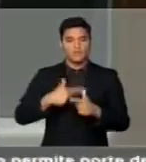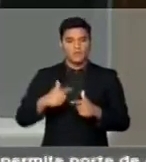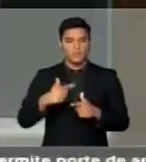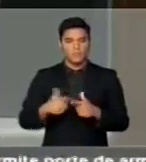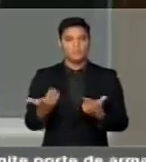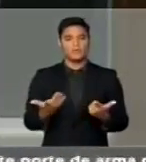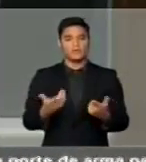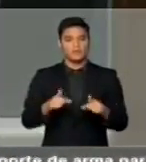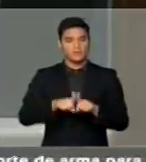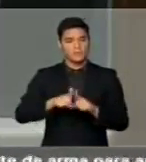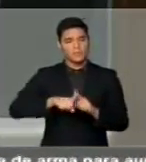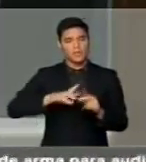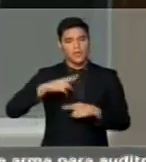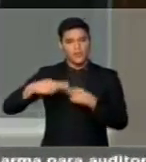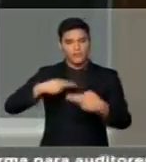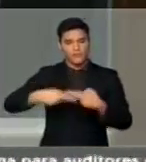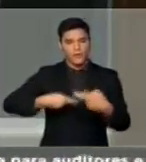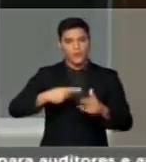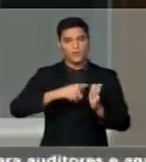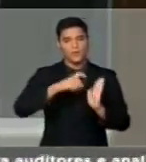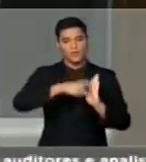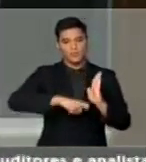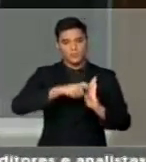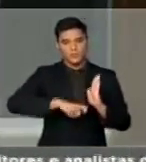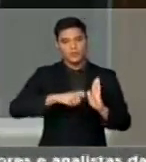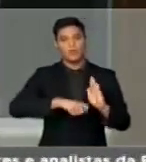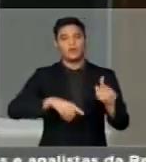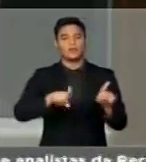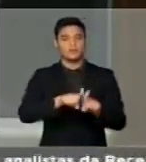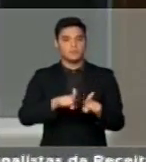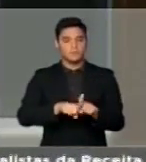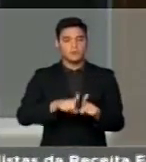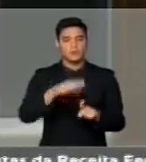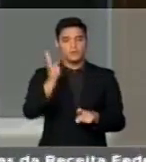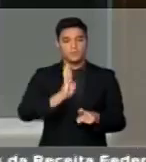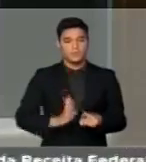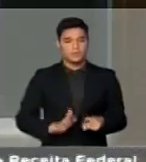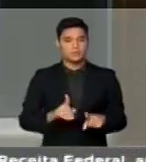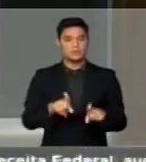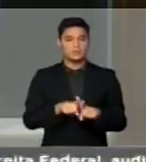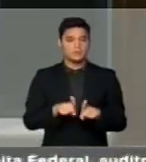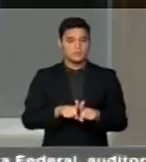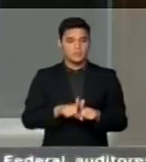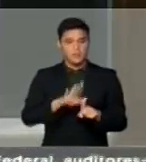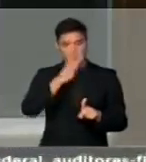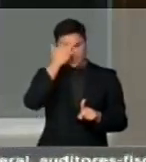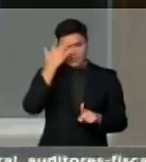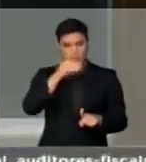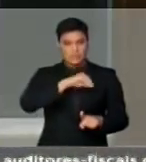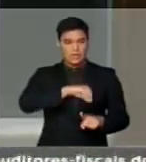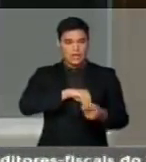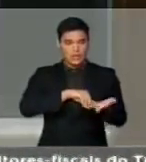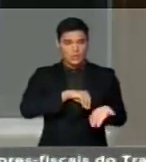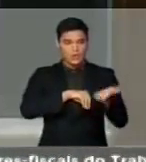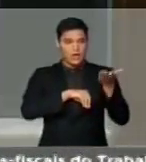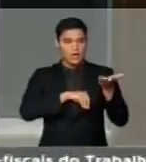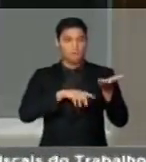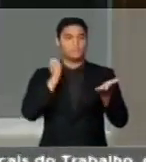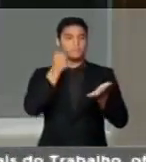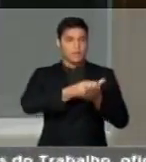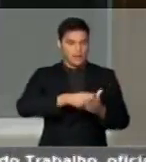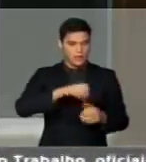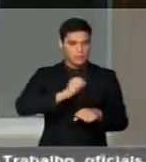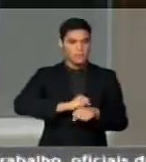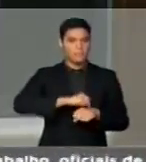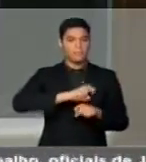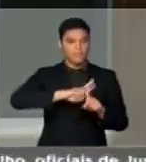reforma tributária em que quem paga mais, quem ganha mais paga mais, e mais do que isso, a cobrança